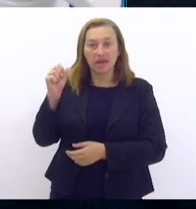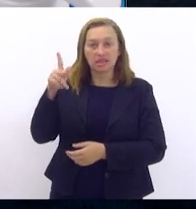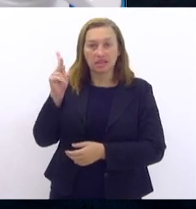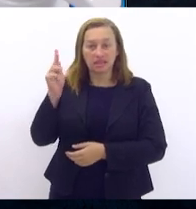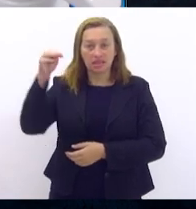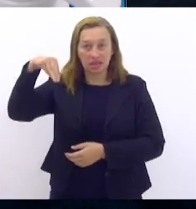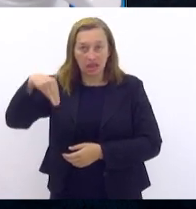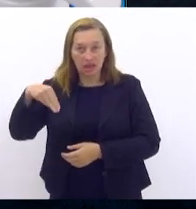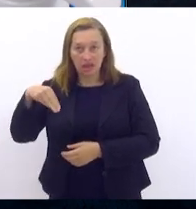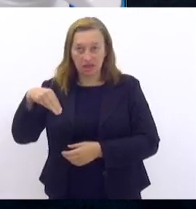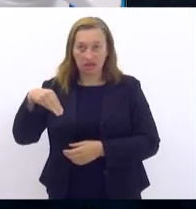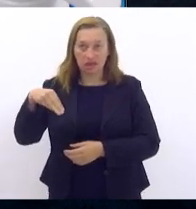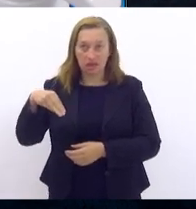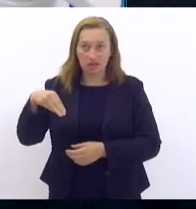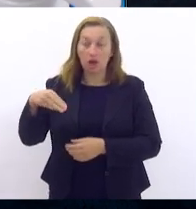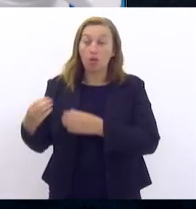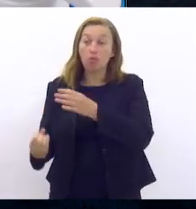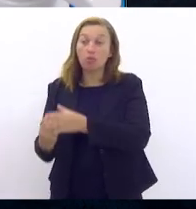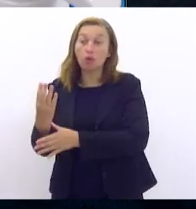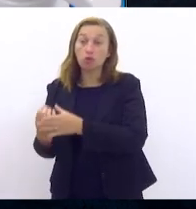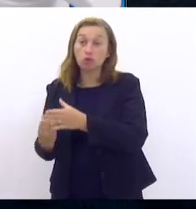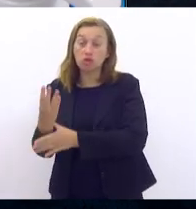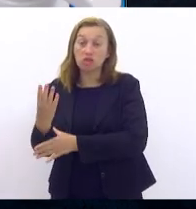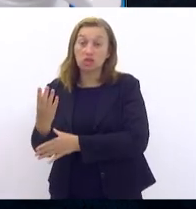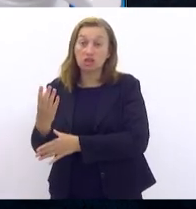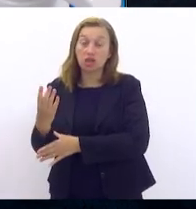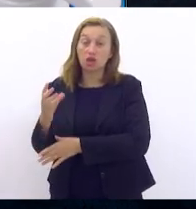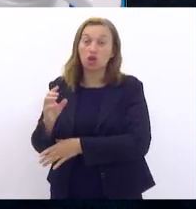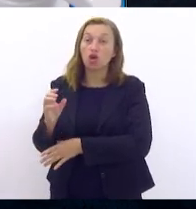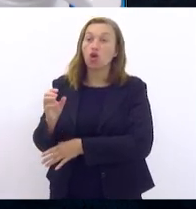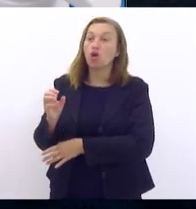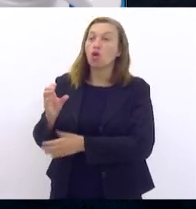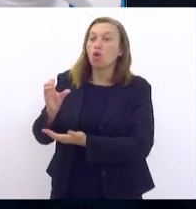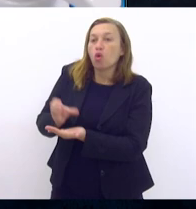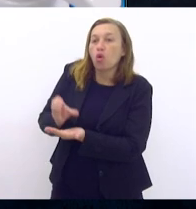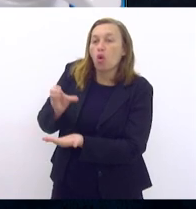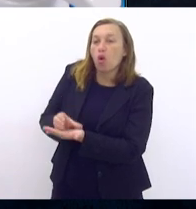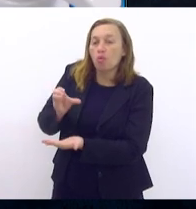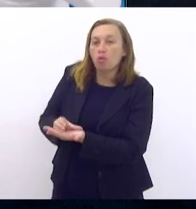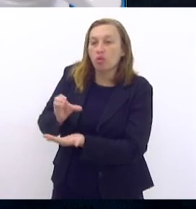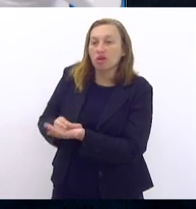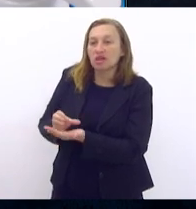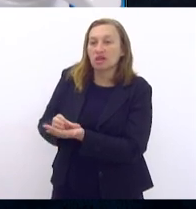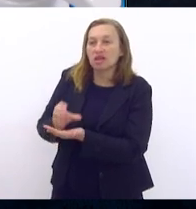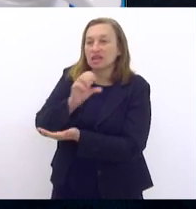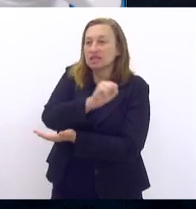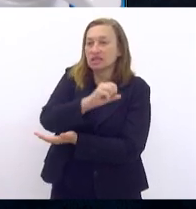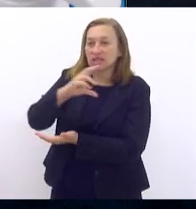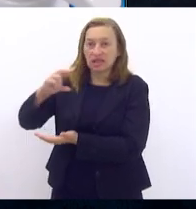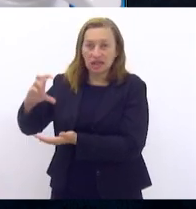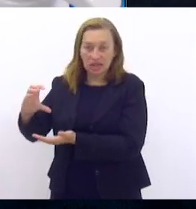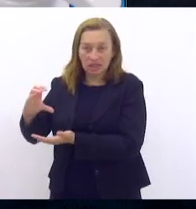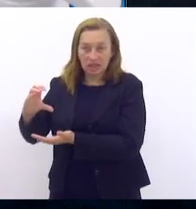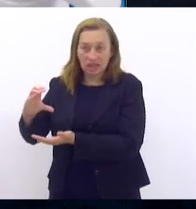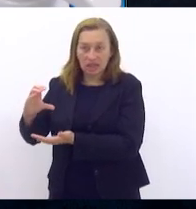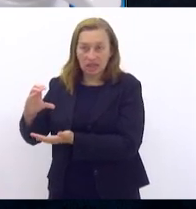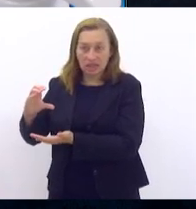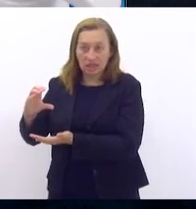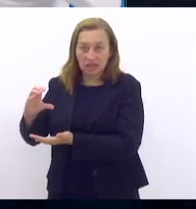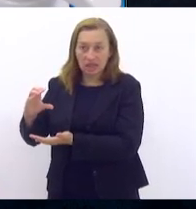Catarina produzir copo com 30 toneladas e o mesmo caminhão